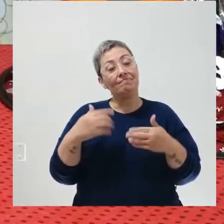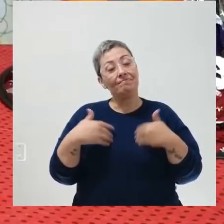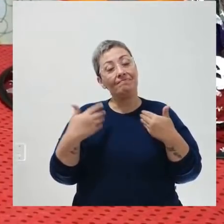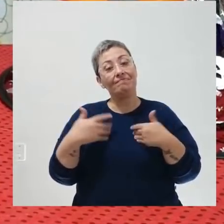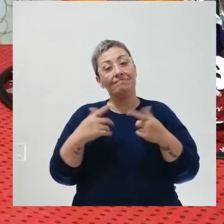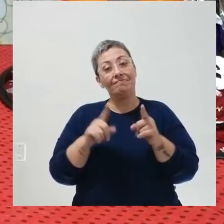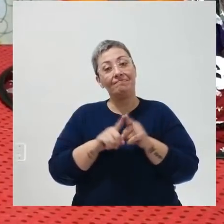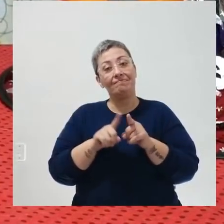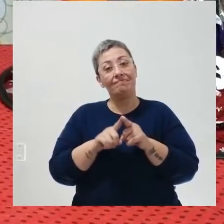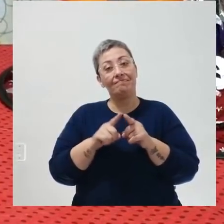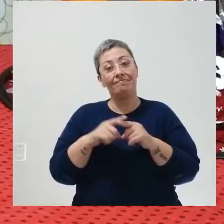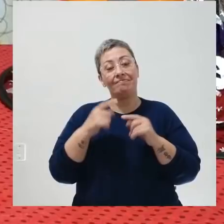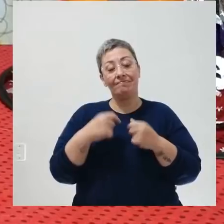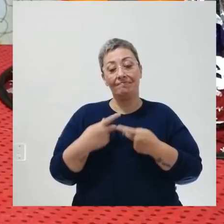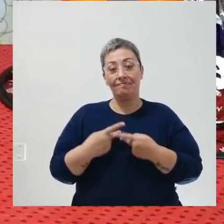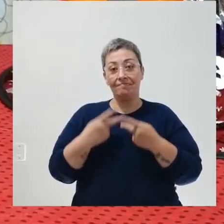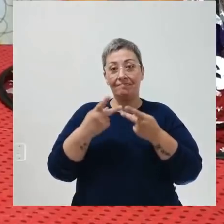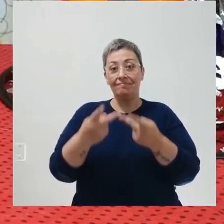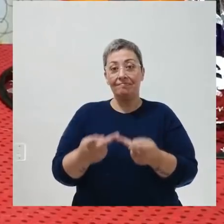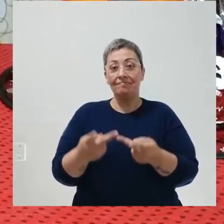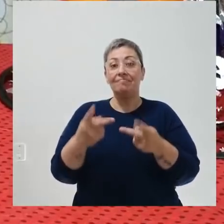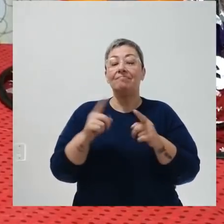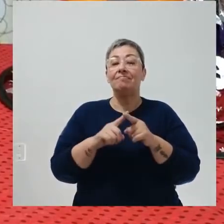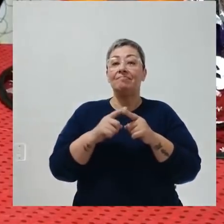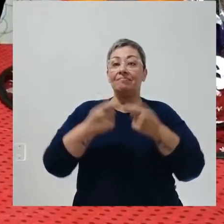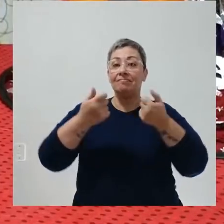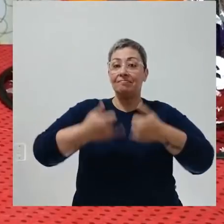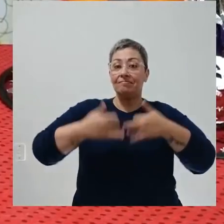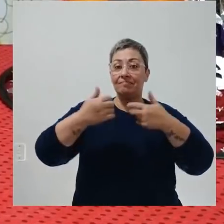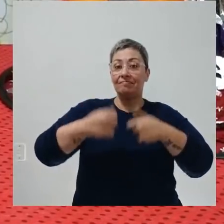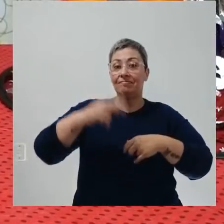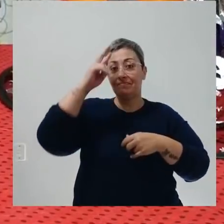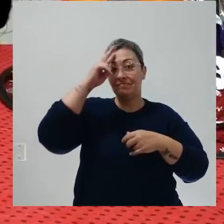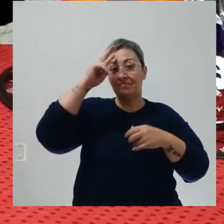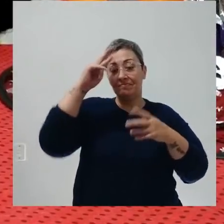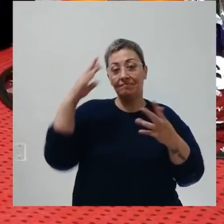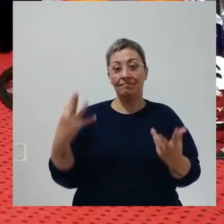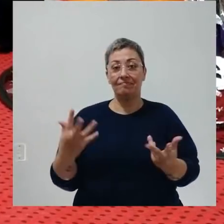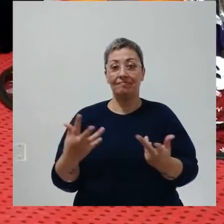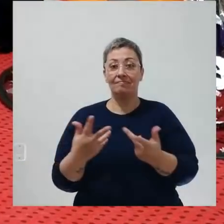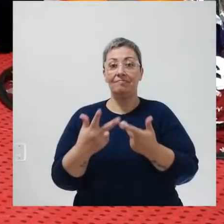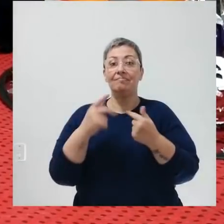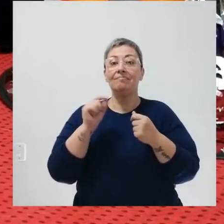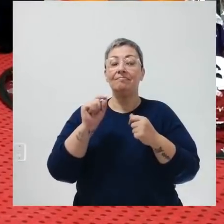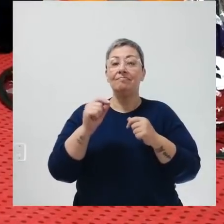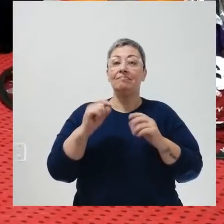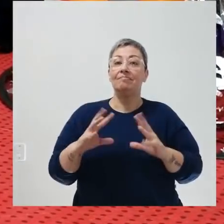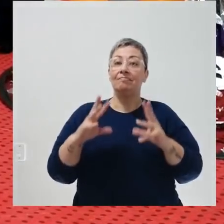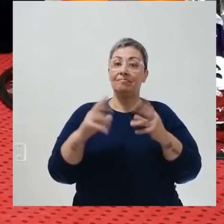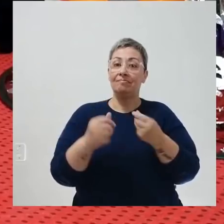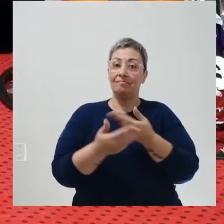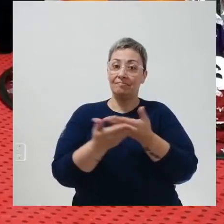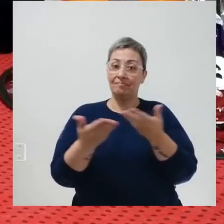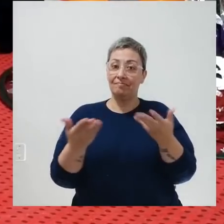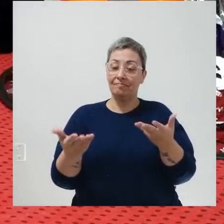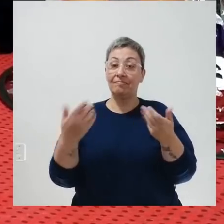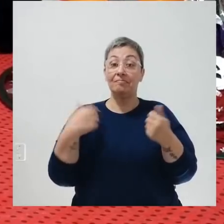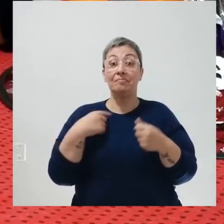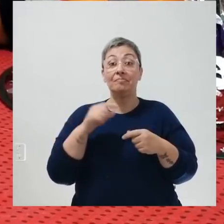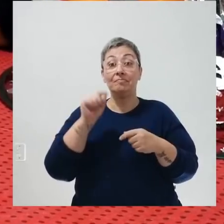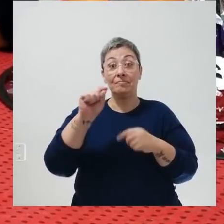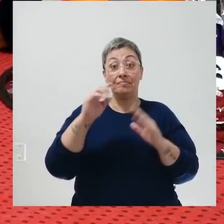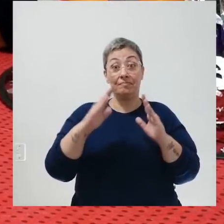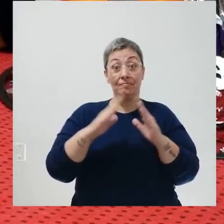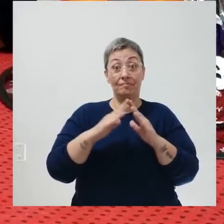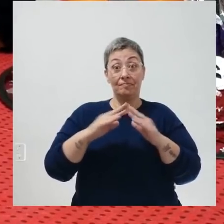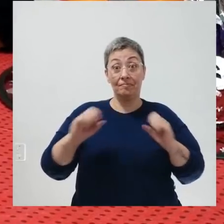muito contente de poder vir até aqui contar essas histórias maravilhosas para todos vocês. Aí,